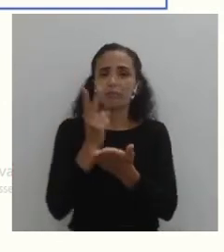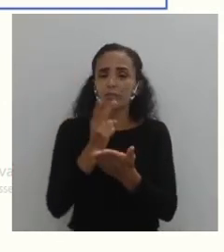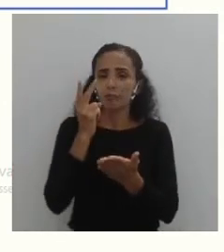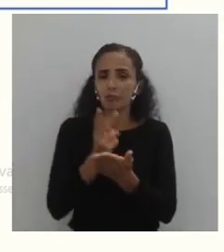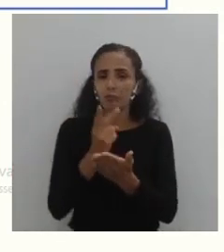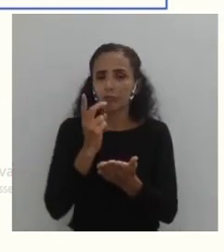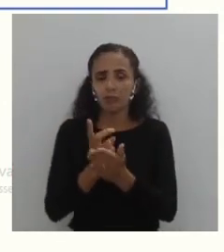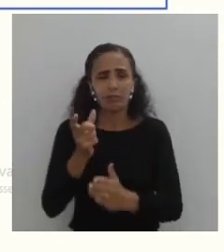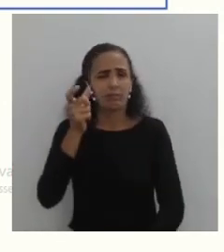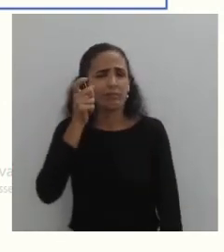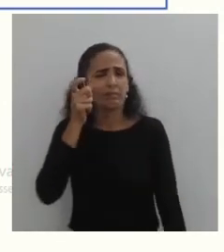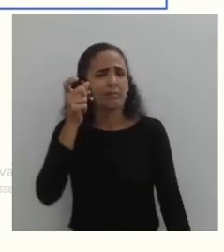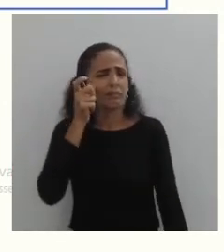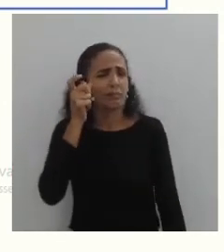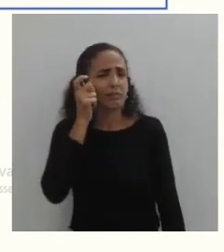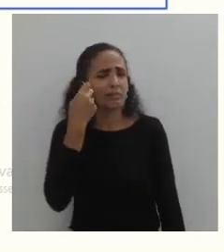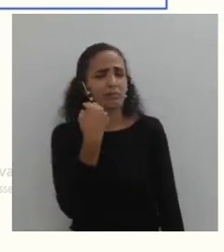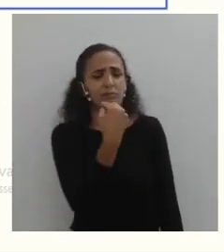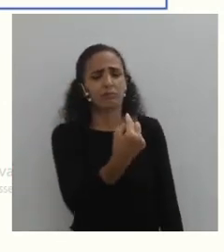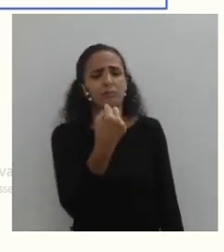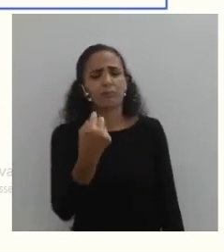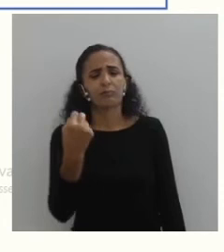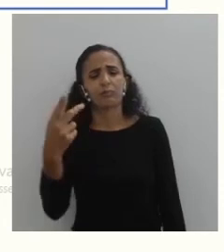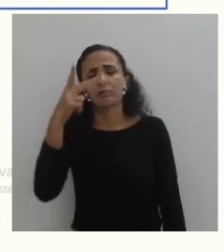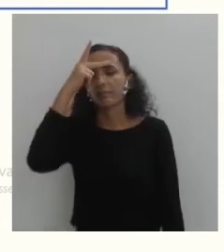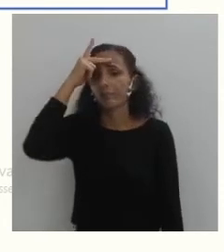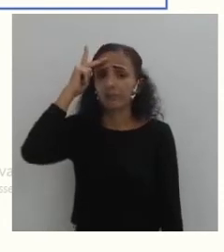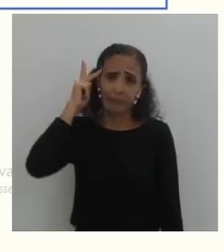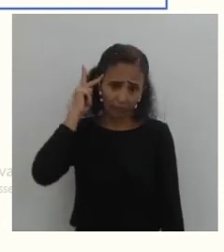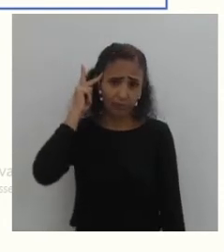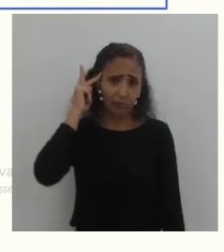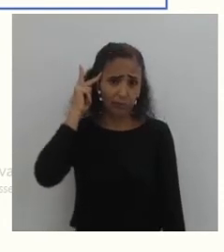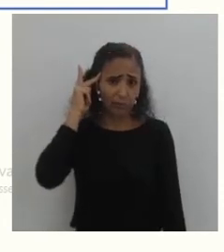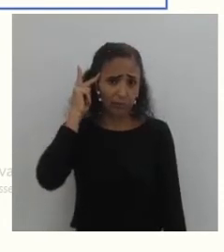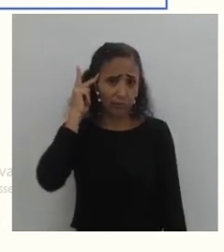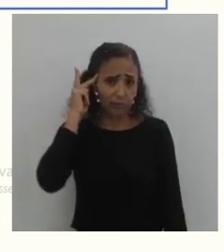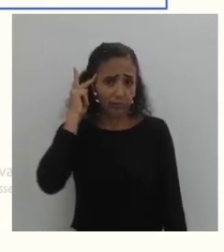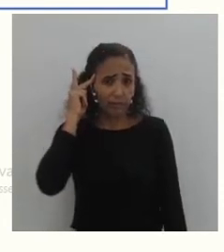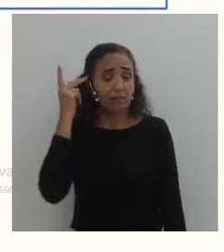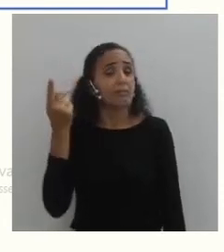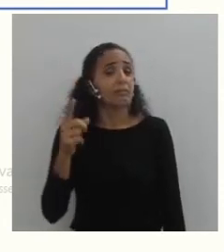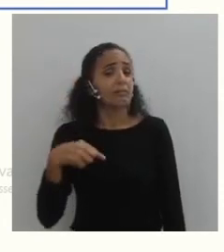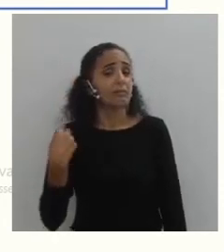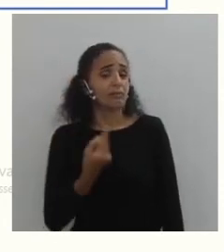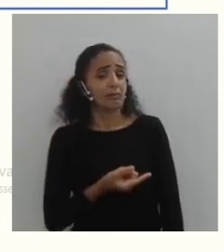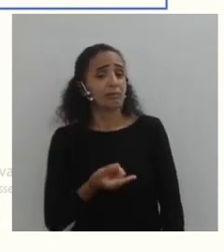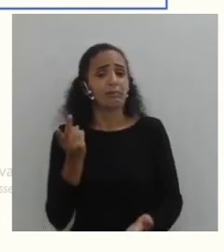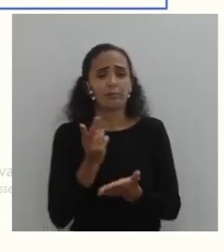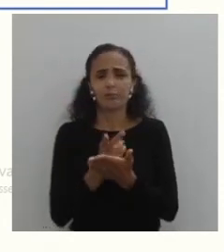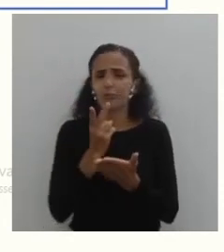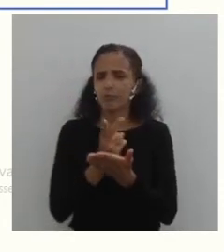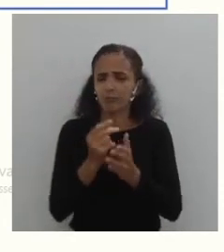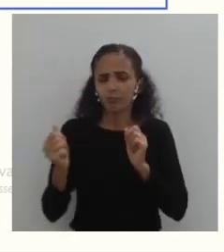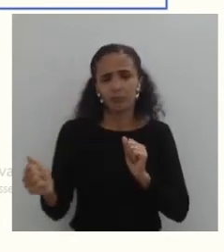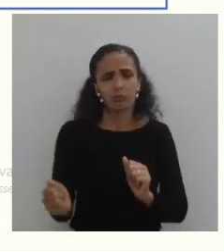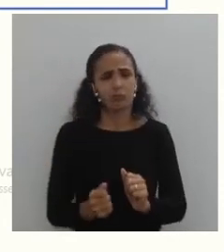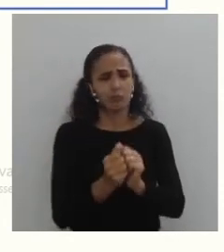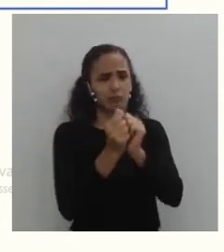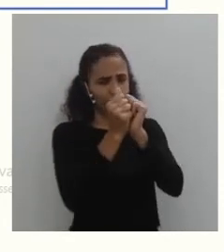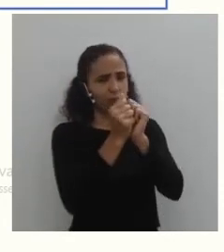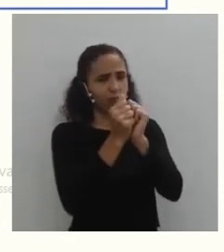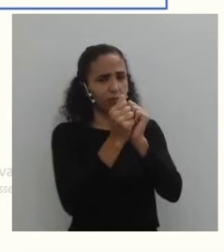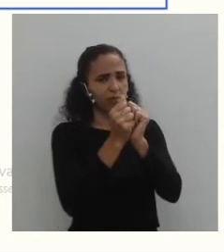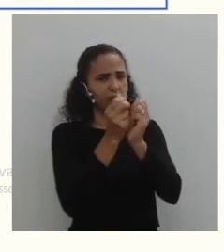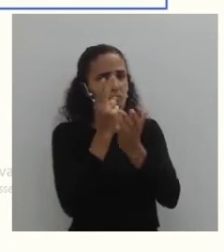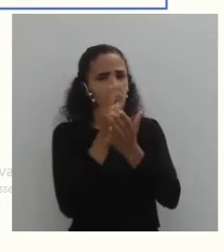interesse público, o que não significa, evidentemente, colaborar nas despesas com